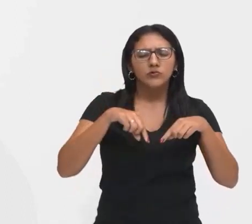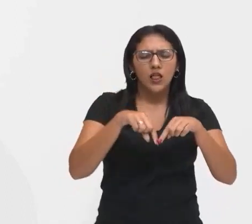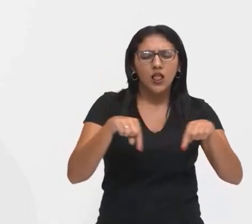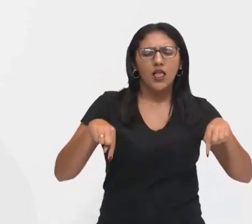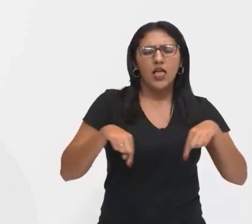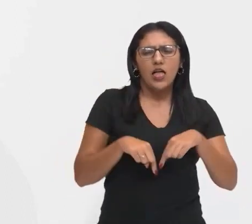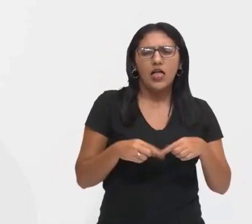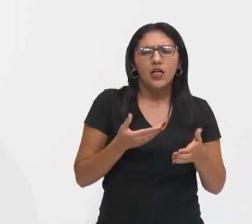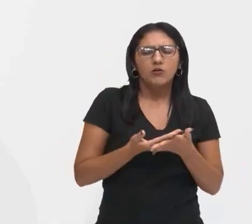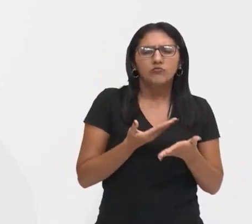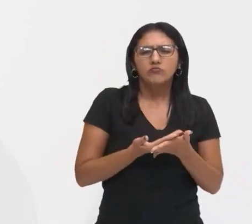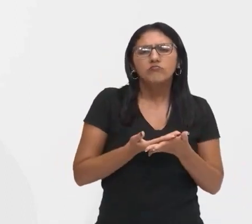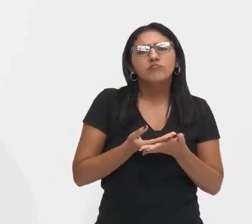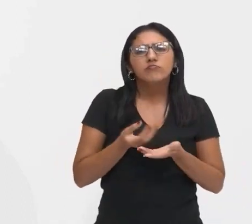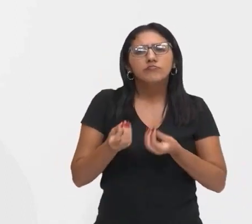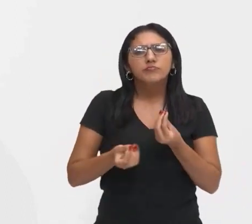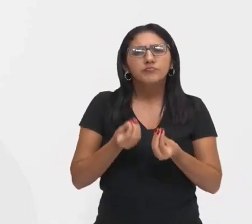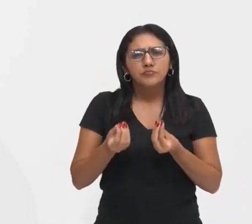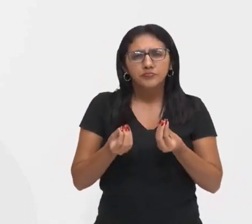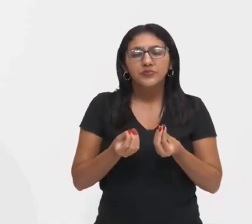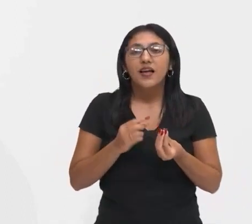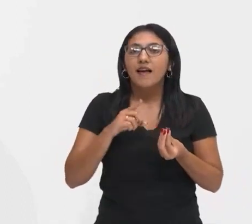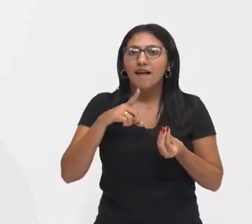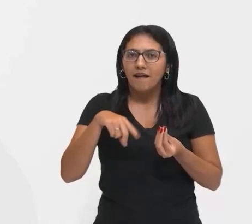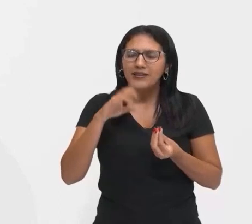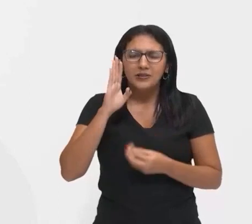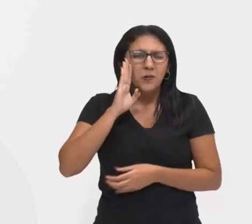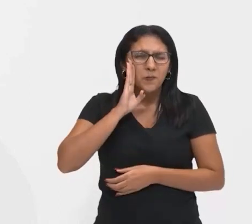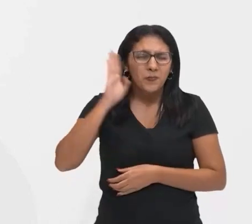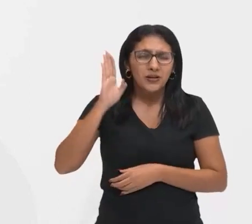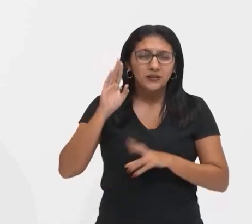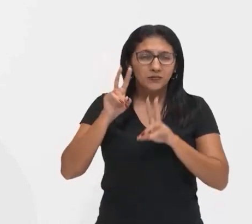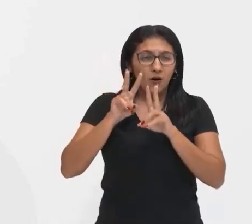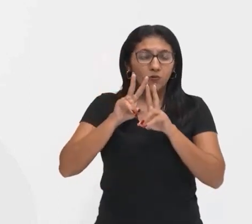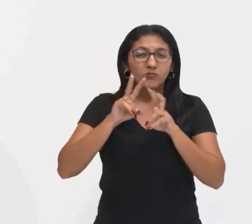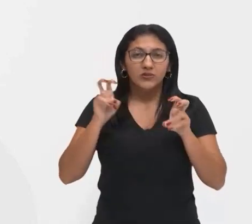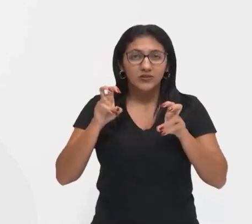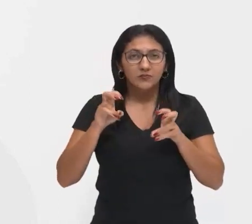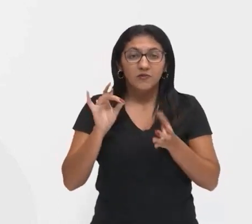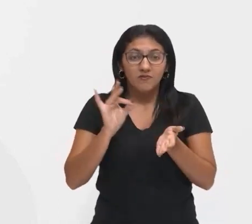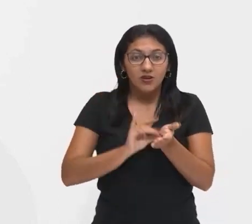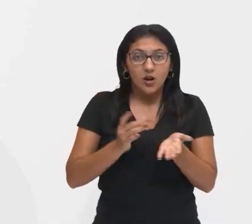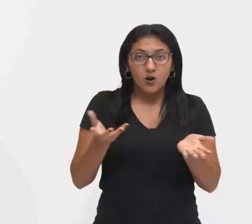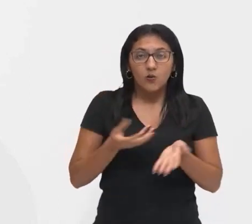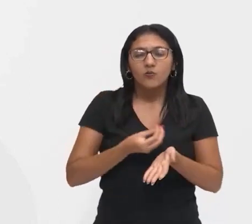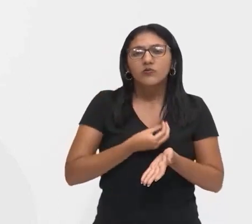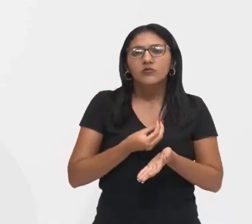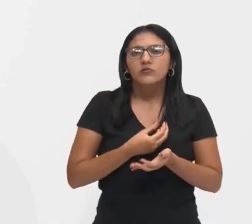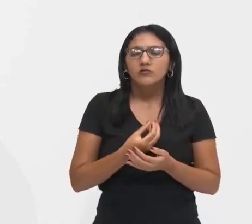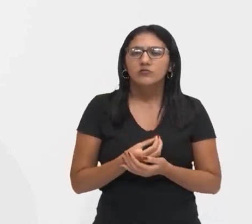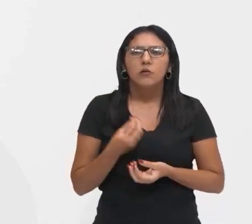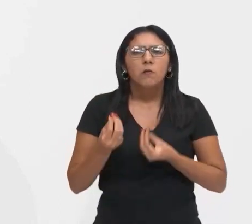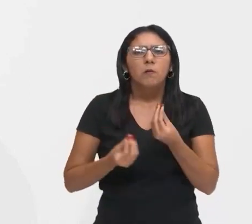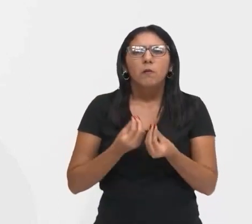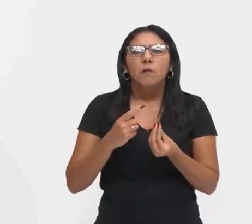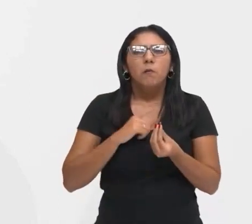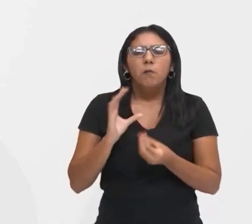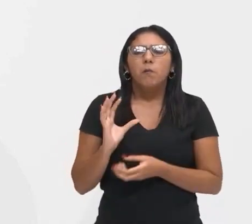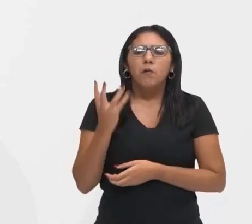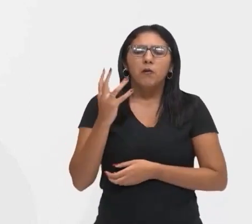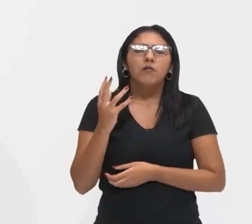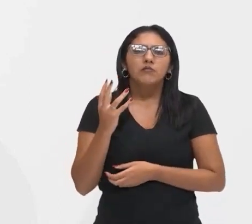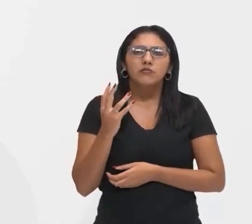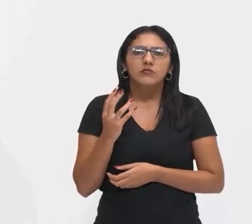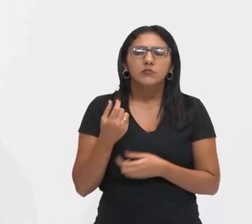de aula? Aí a nossa grande questão, a nossa realidade. Como é que ela vai acontecer? Como é que